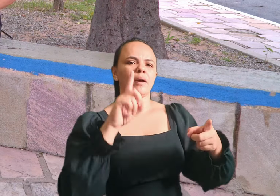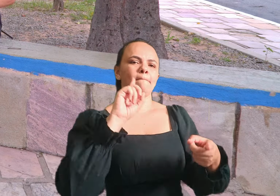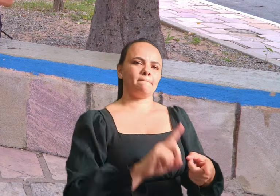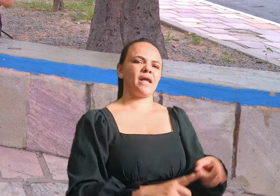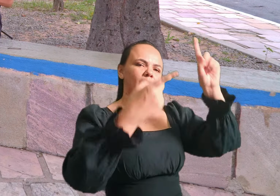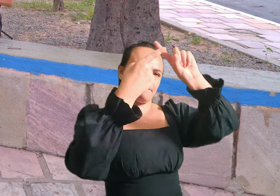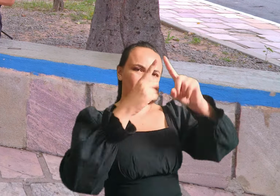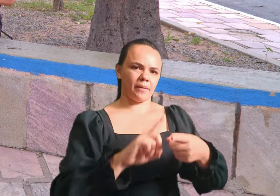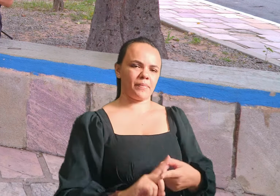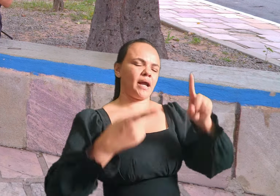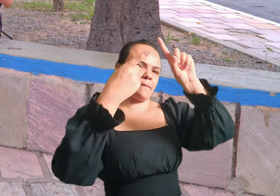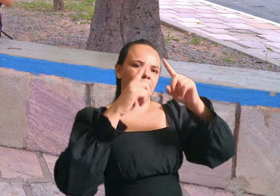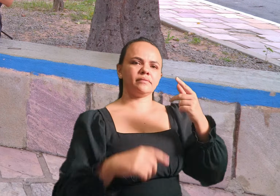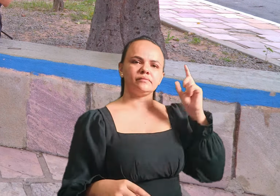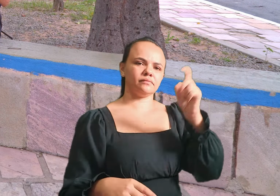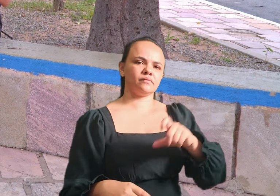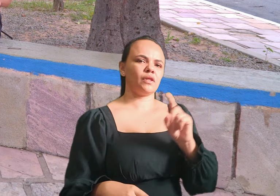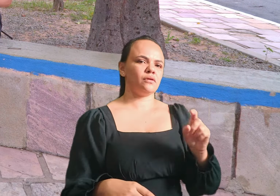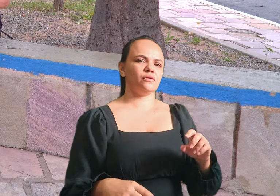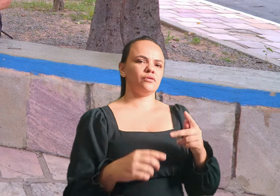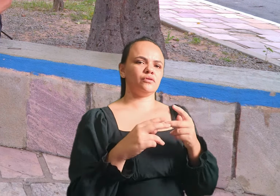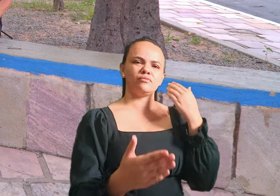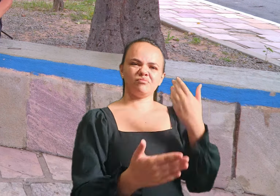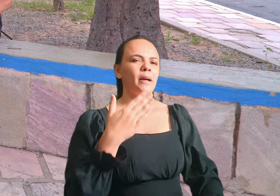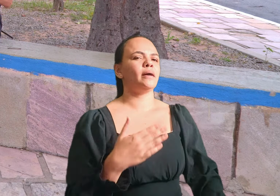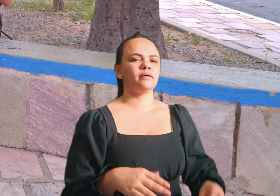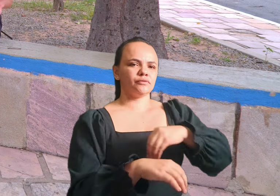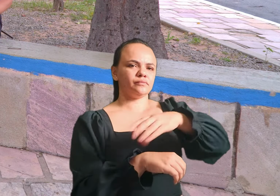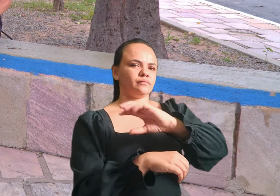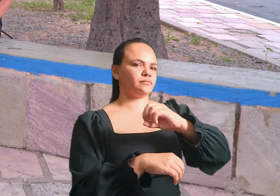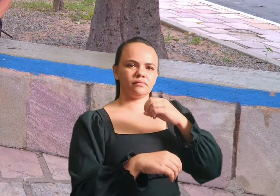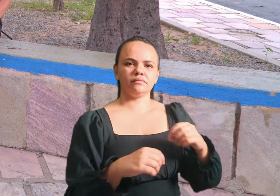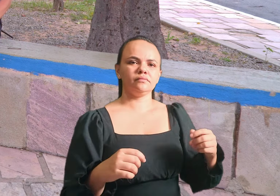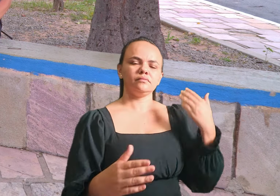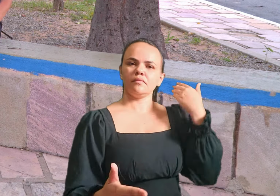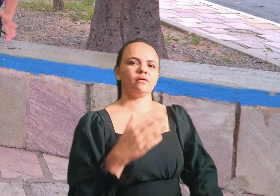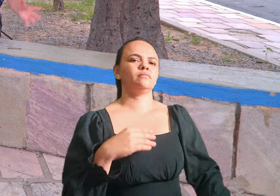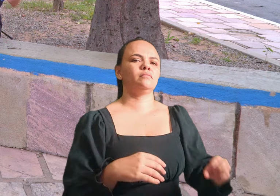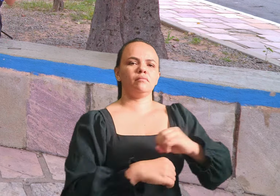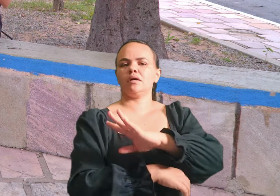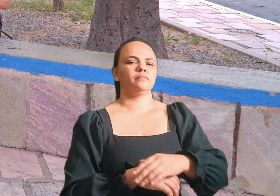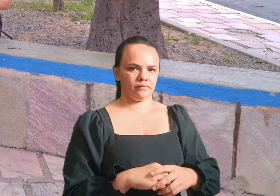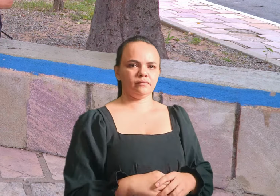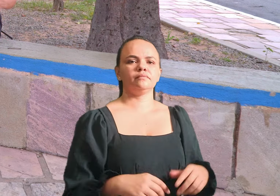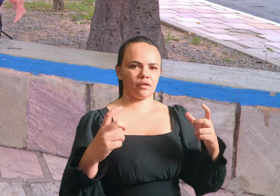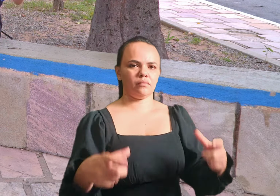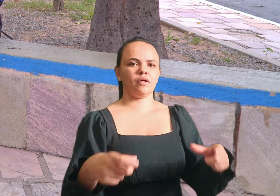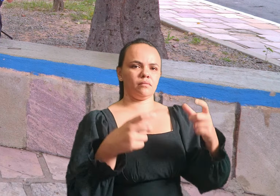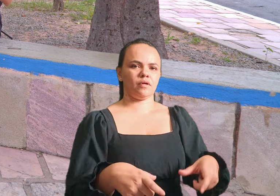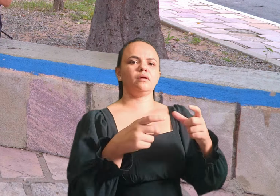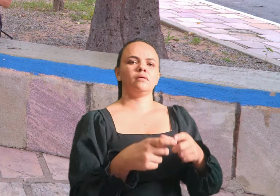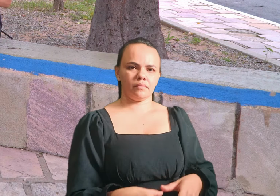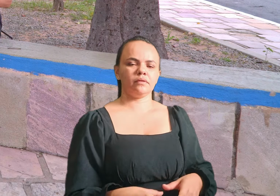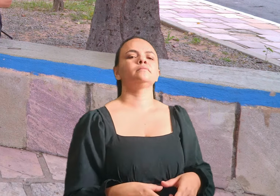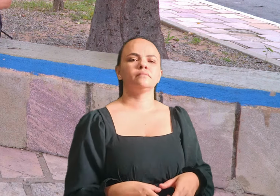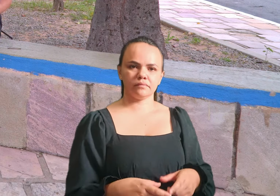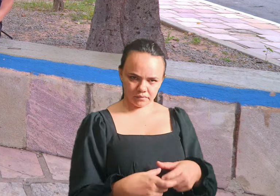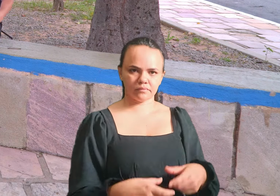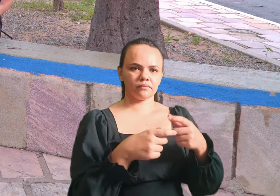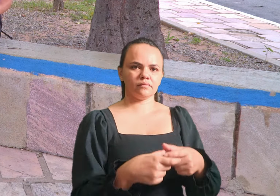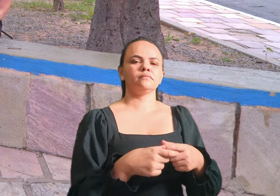correto eles acabavam perdendo o o lugar na roda iam entrando e iam ficando bem